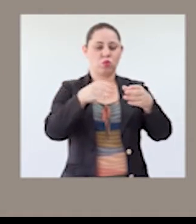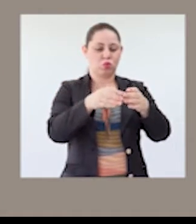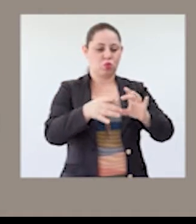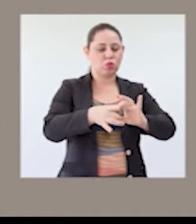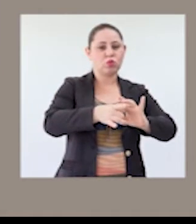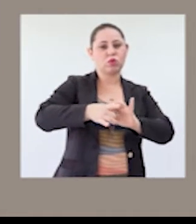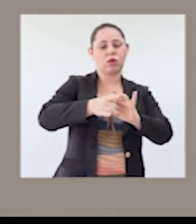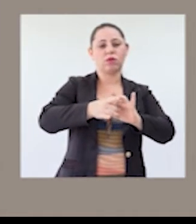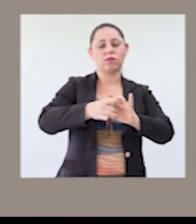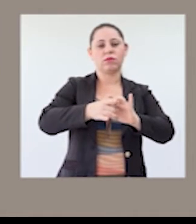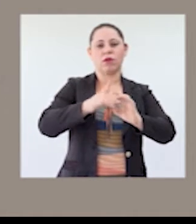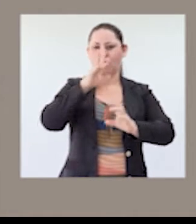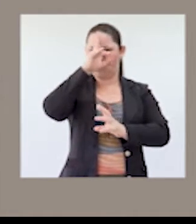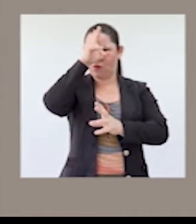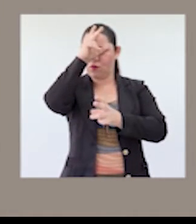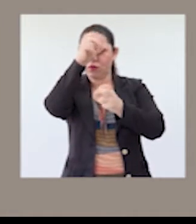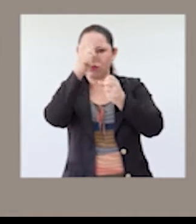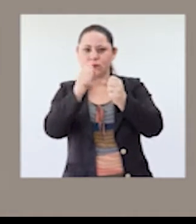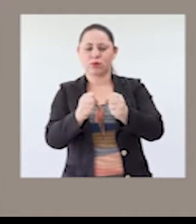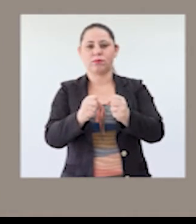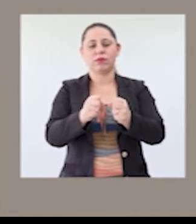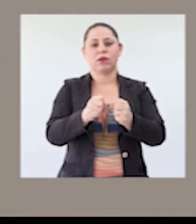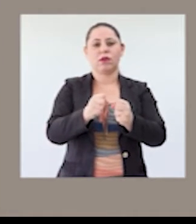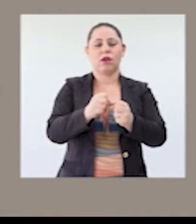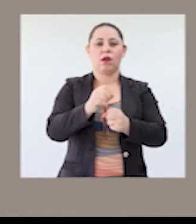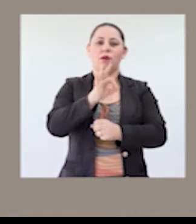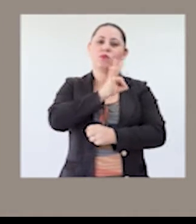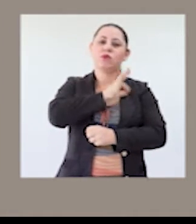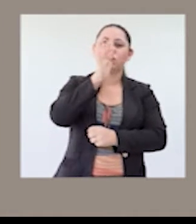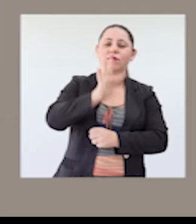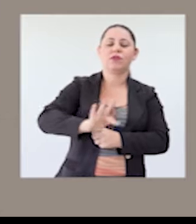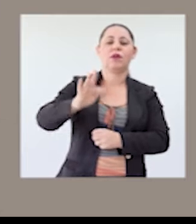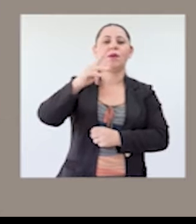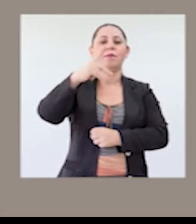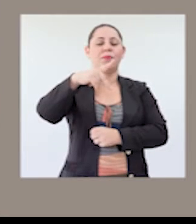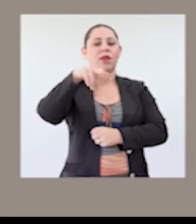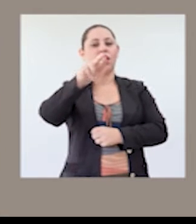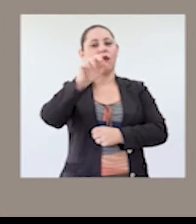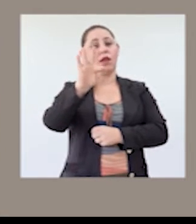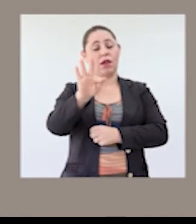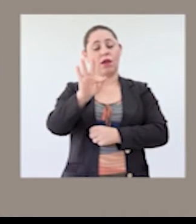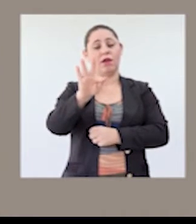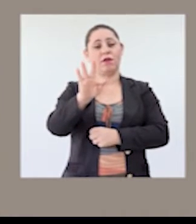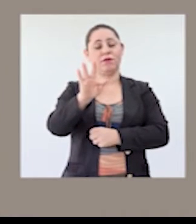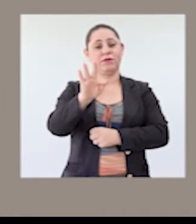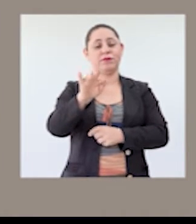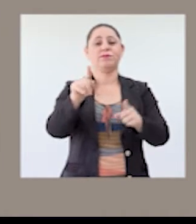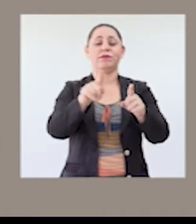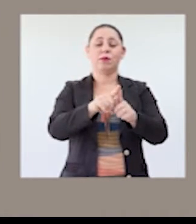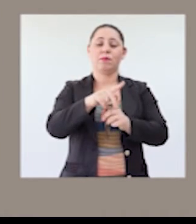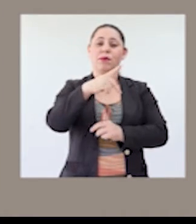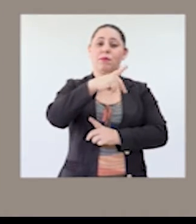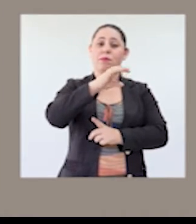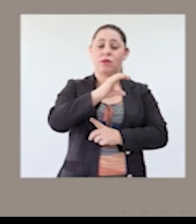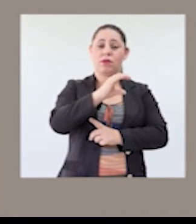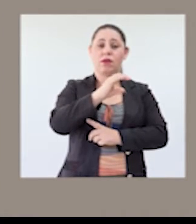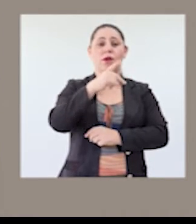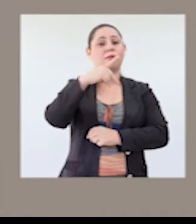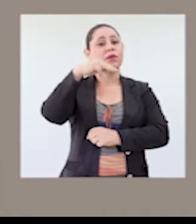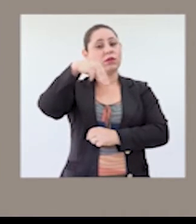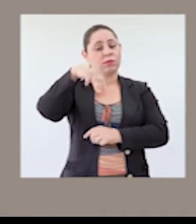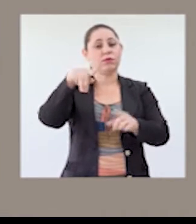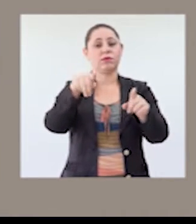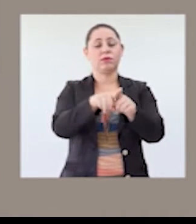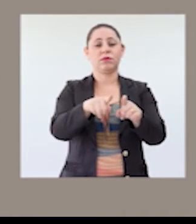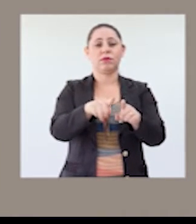valoroso trabalho da Força Pública, seja a Polícia Federal, Polícia Rodoviária Federal, a gloriosa Polícia Civil,